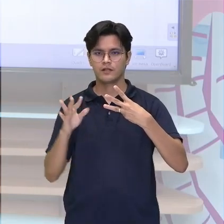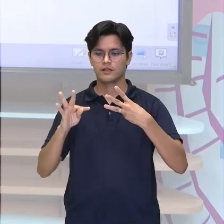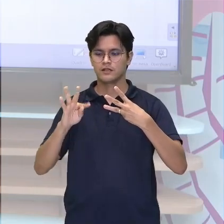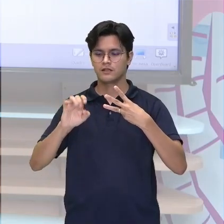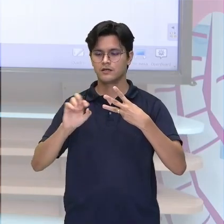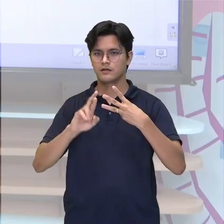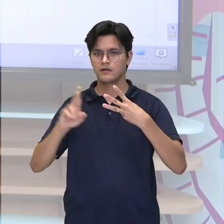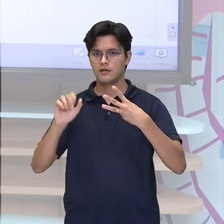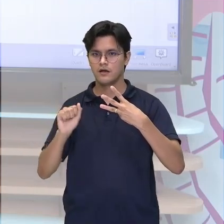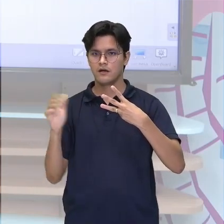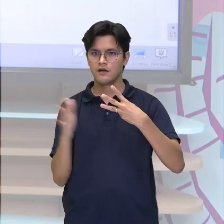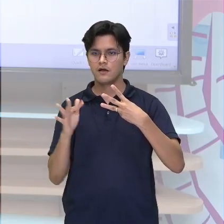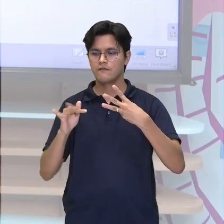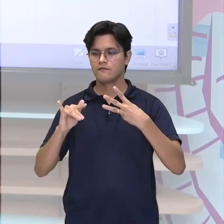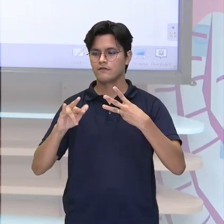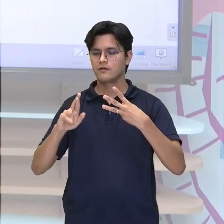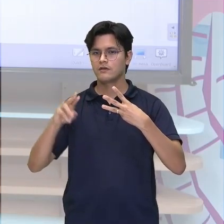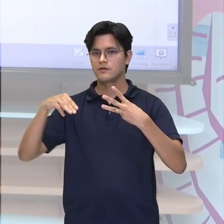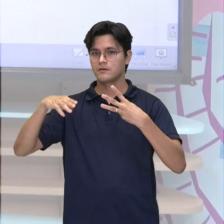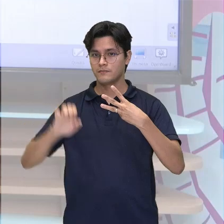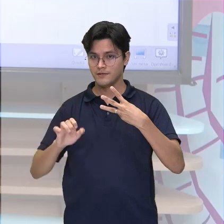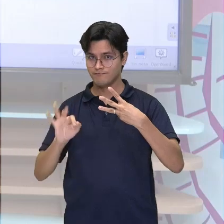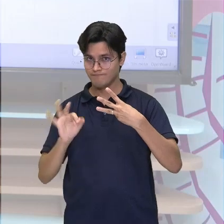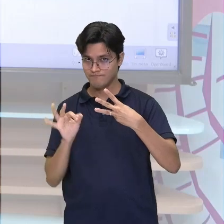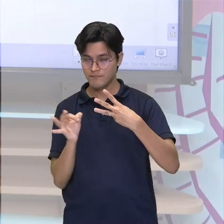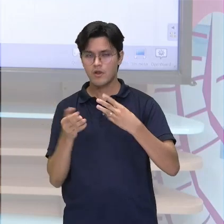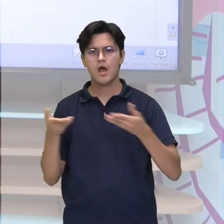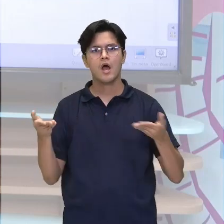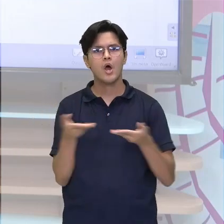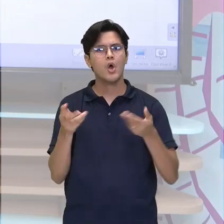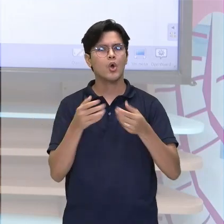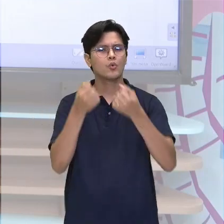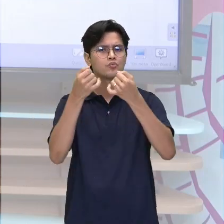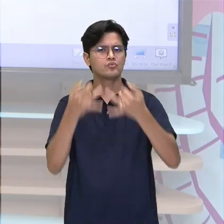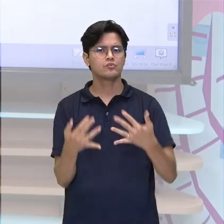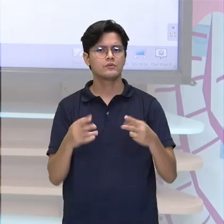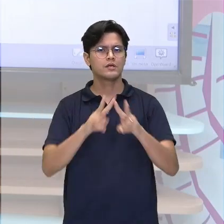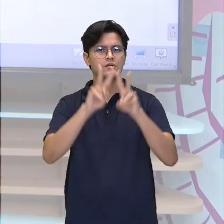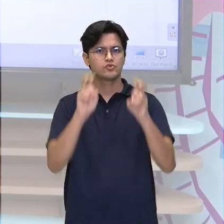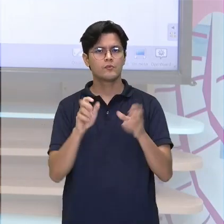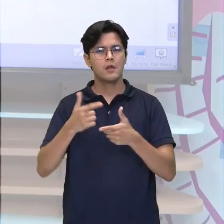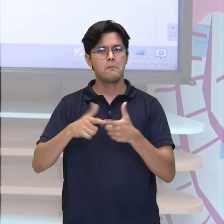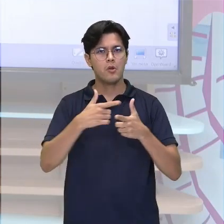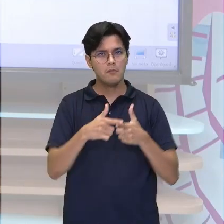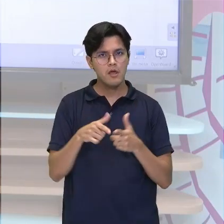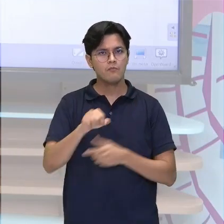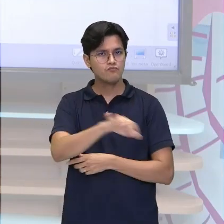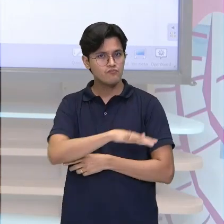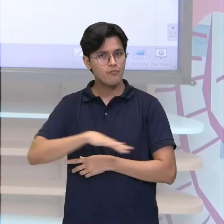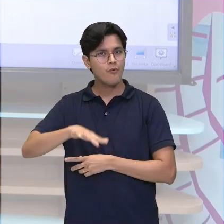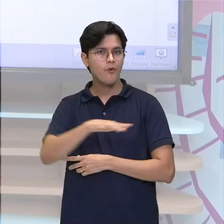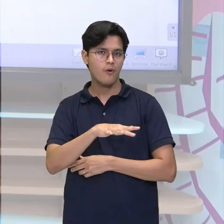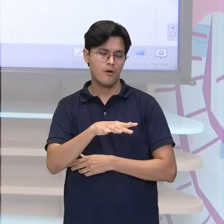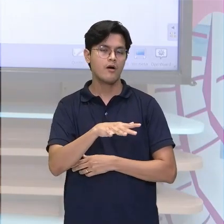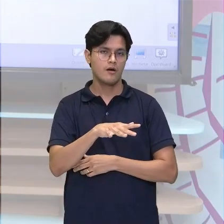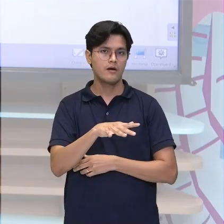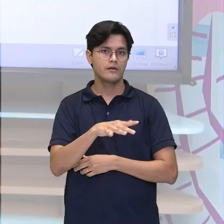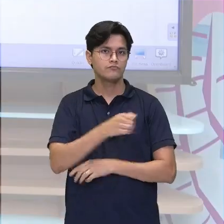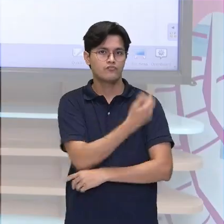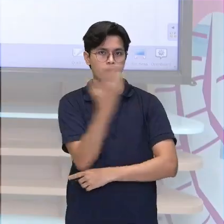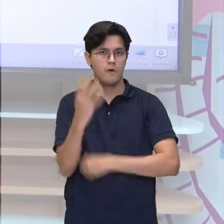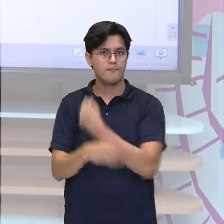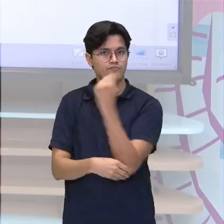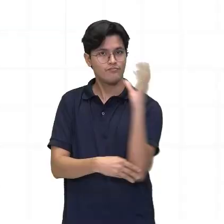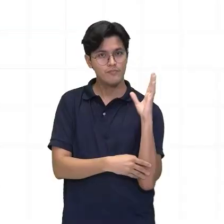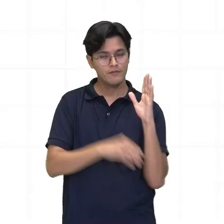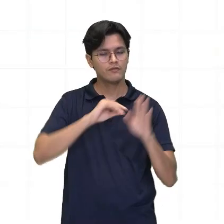firme, certo? Vamos falar também um pouco sobre os problemas ambientais, né, desse bioma. Então, nós temos aí, gente, a questão